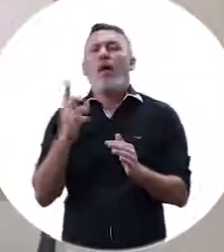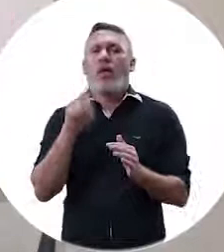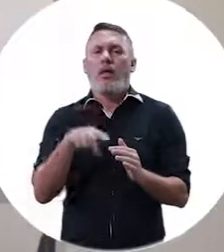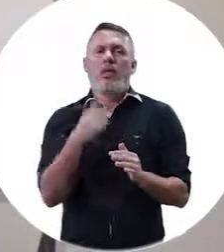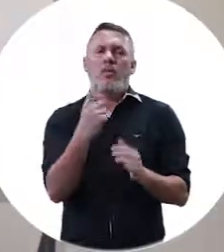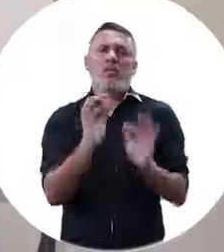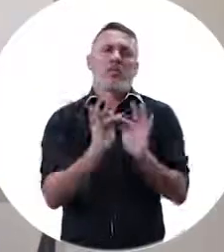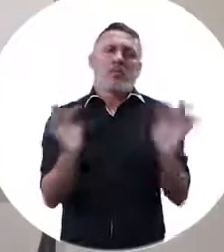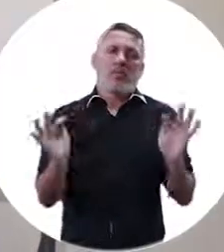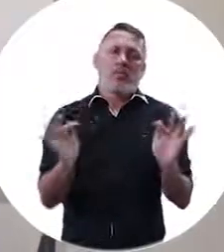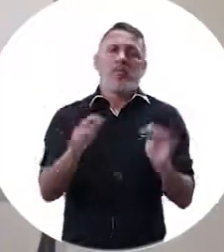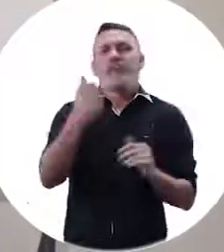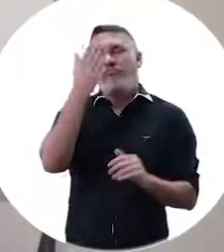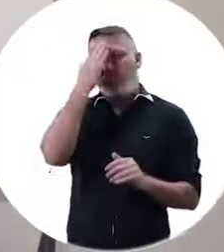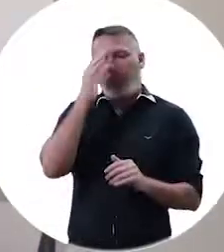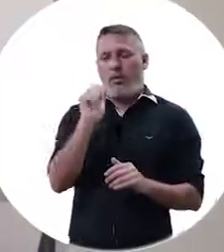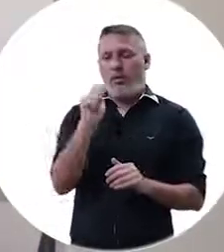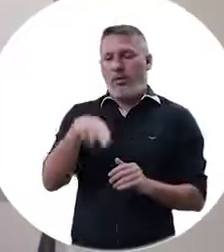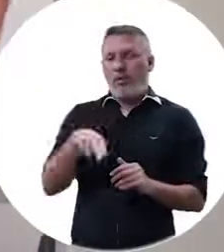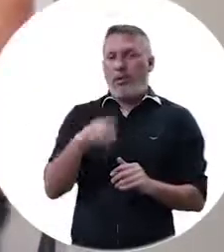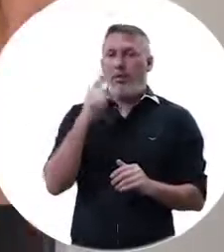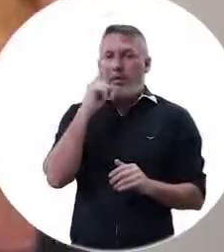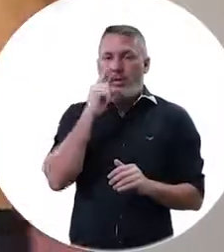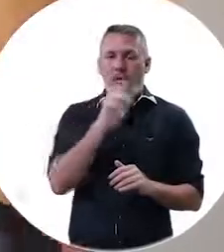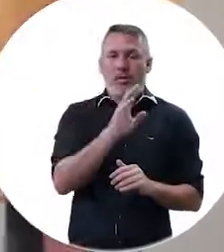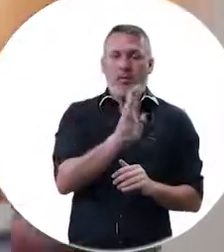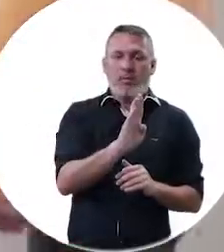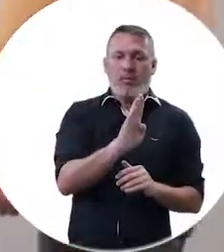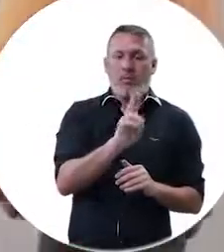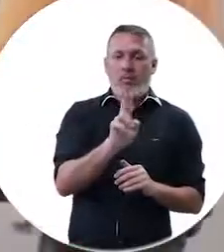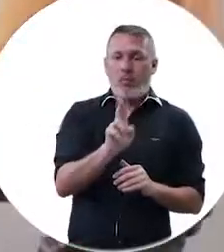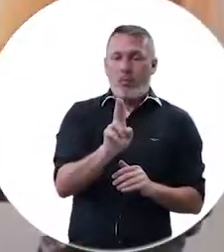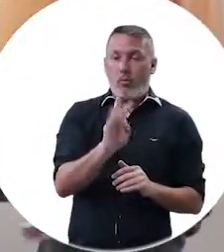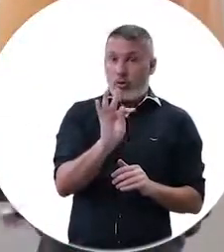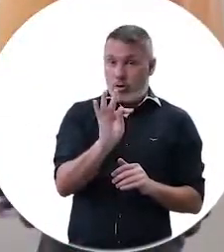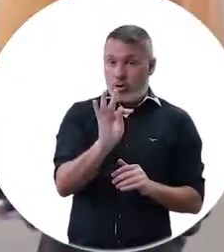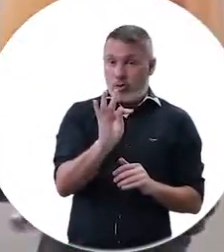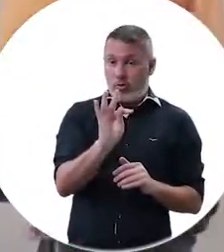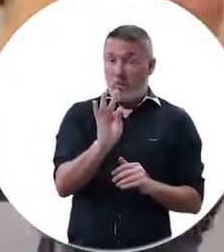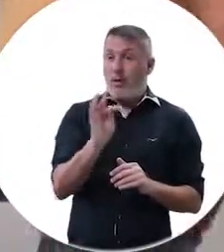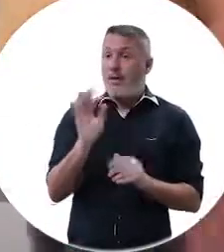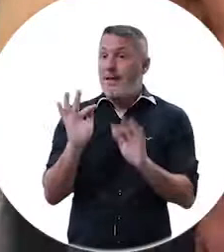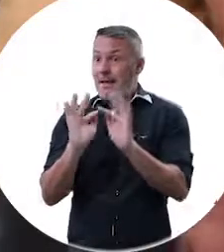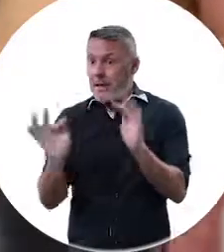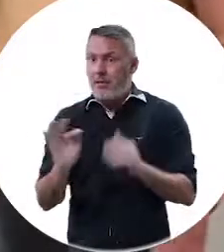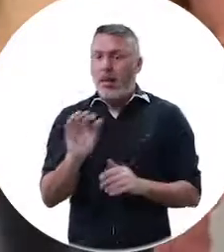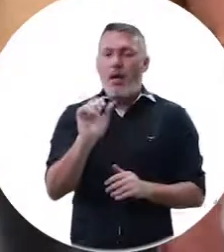meu infixo, é de ligação simples. An, então é butan.